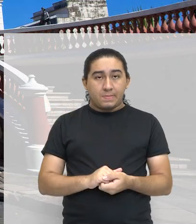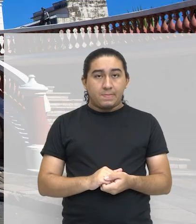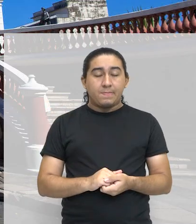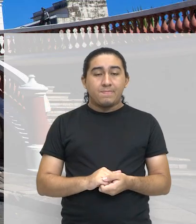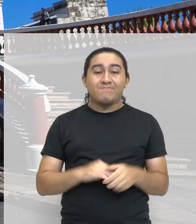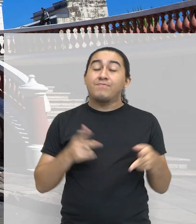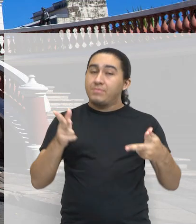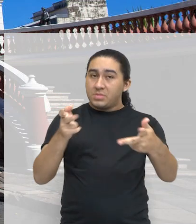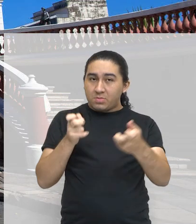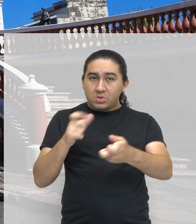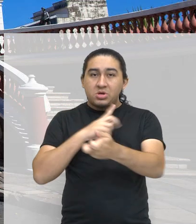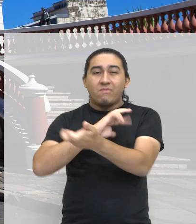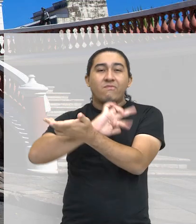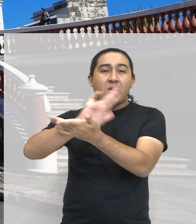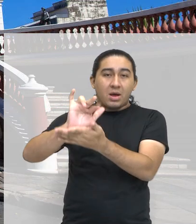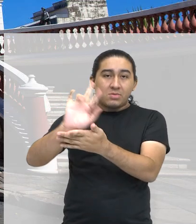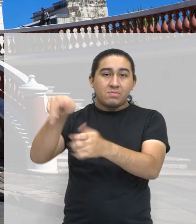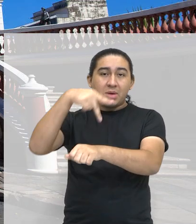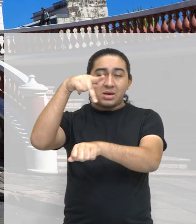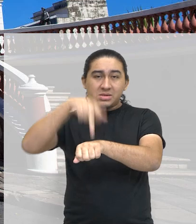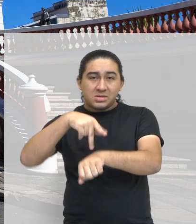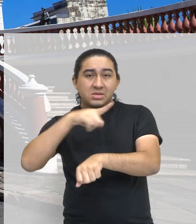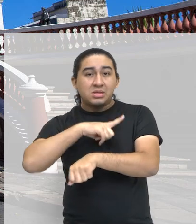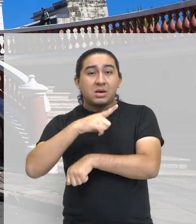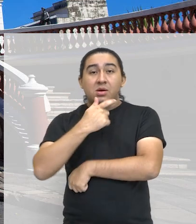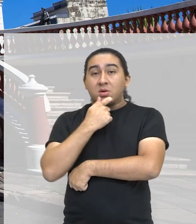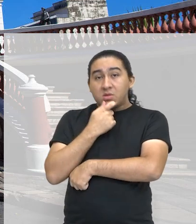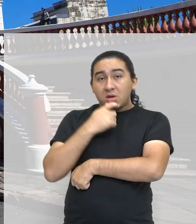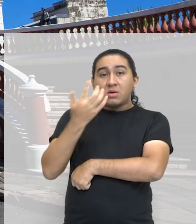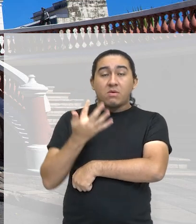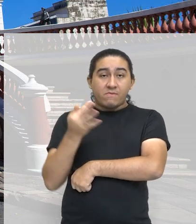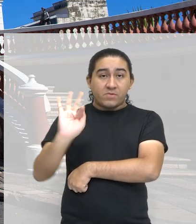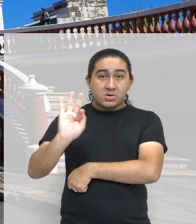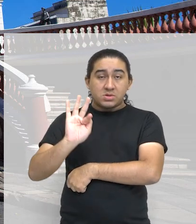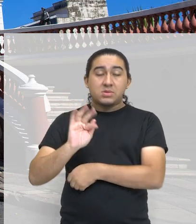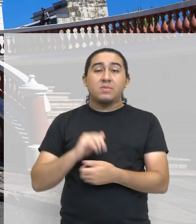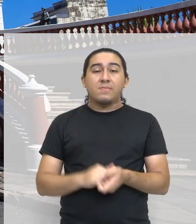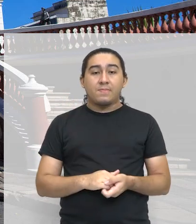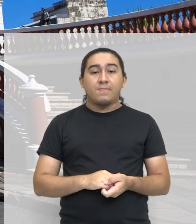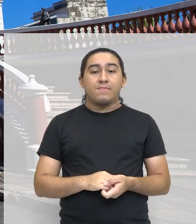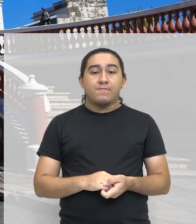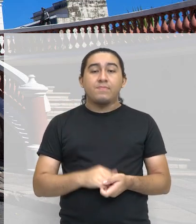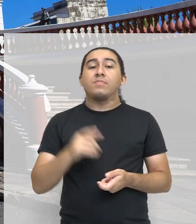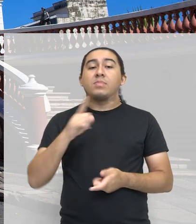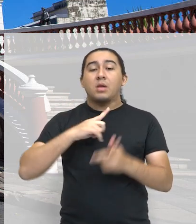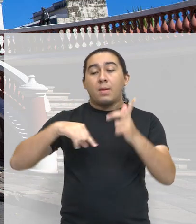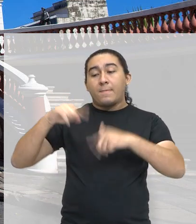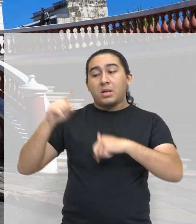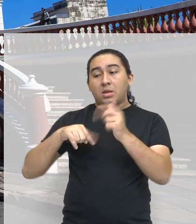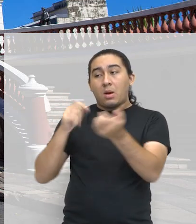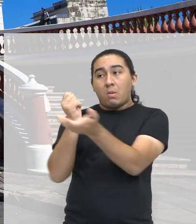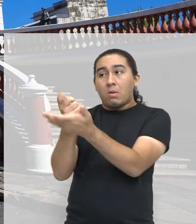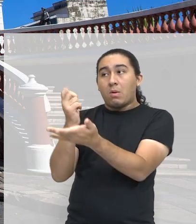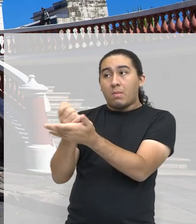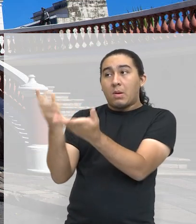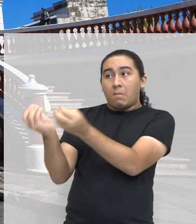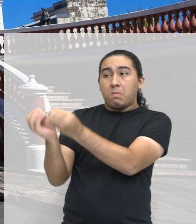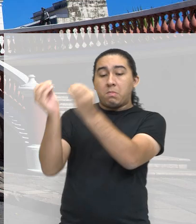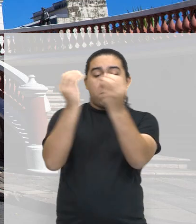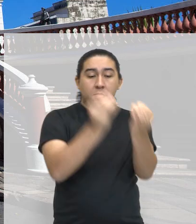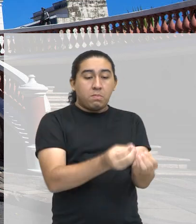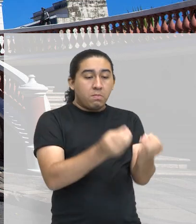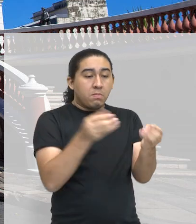certo? Para a construção do teatro. Inglaterra, França, certo? Então, eles trouxeram esse material, eles